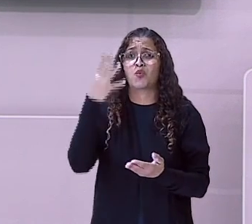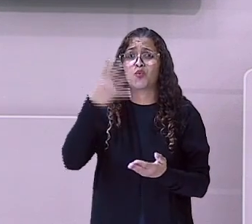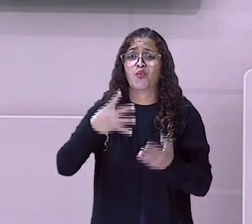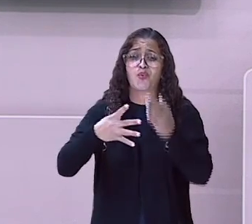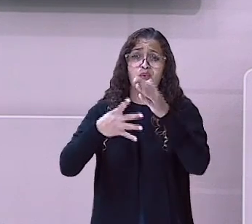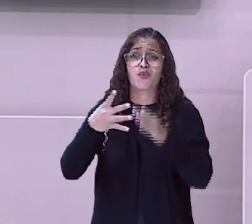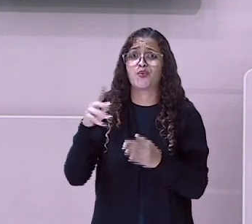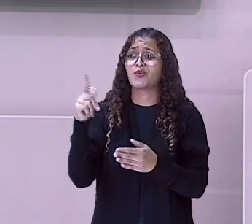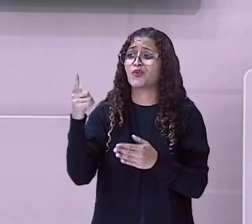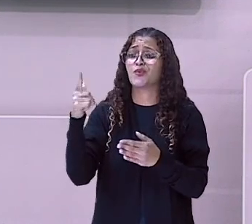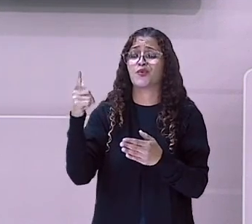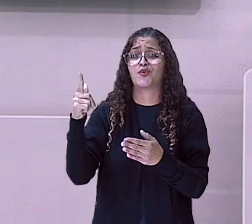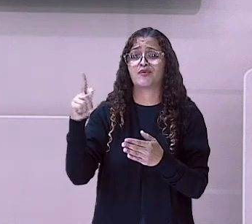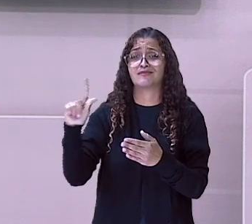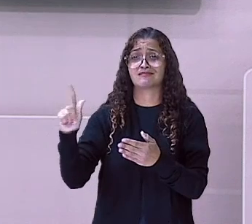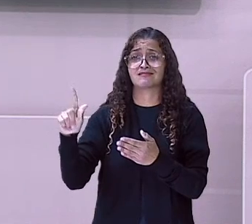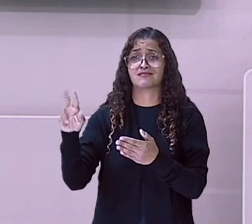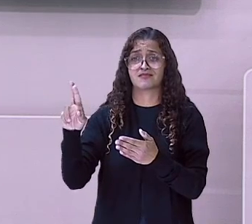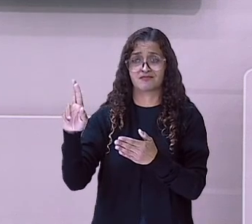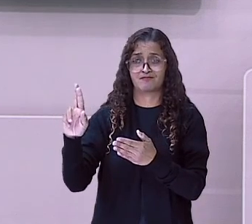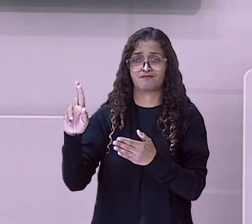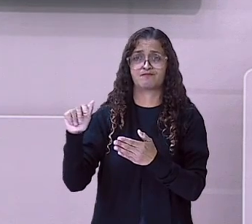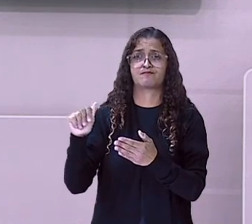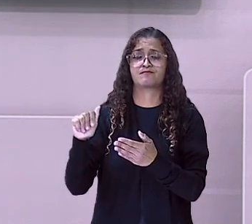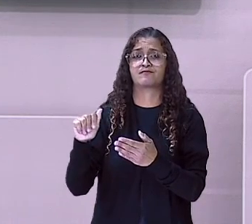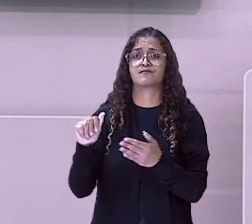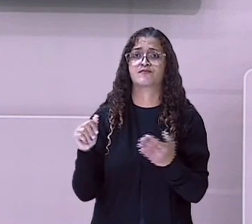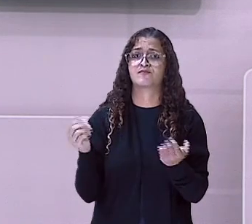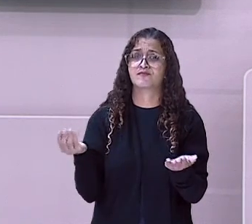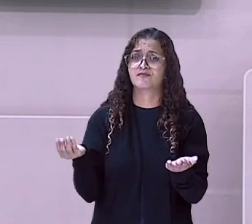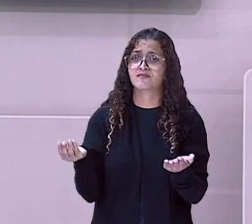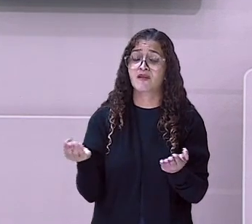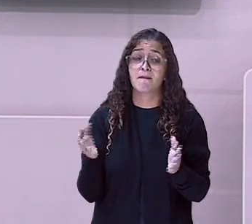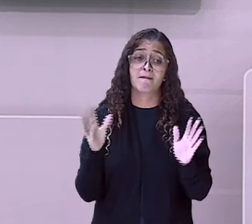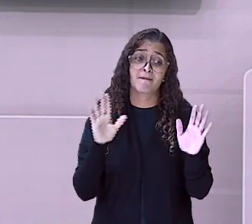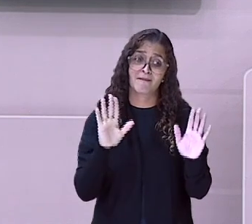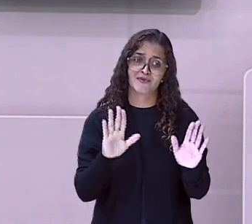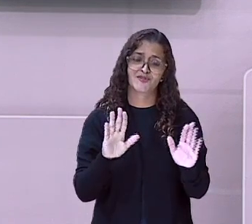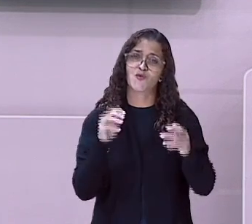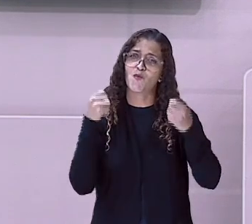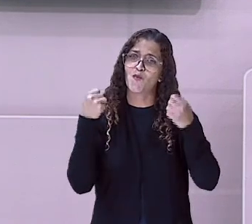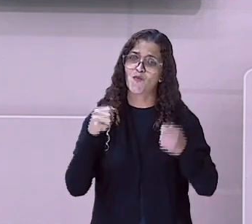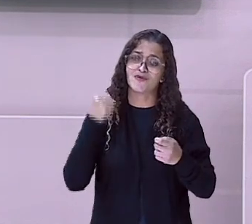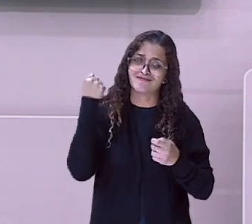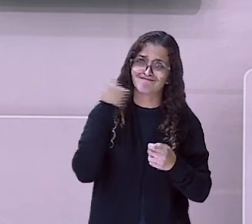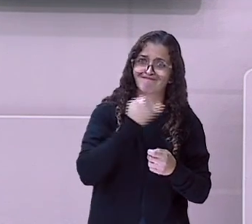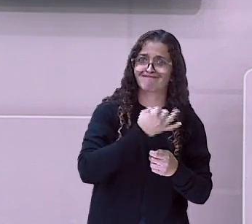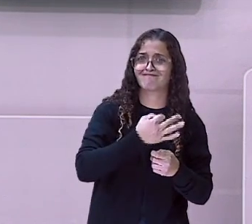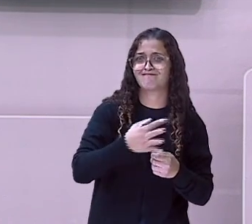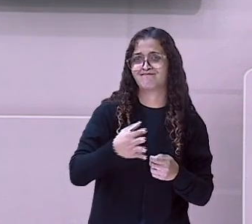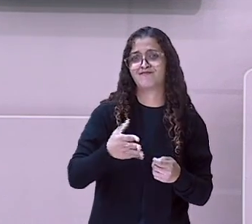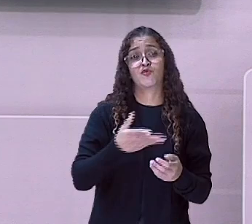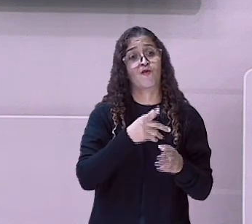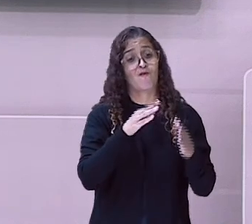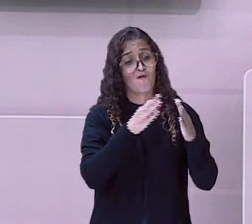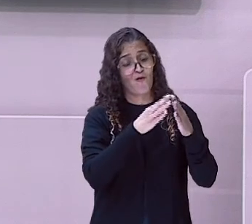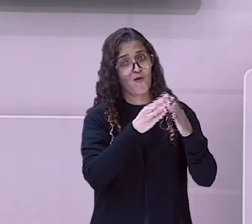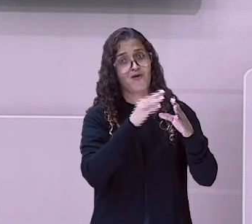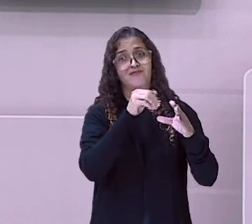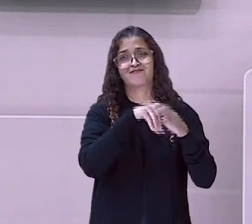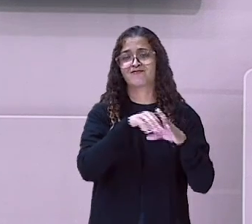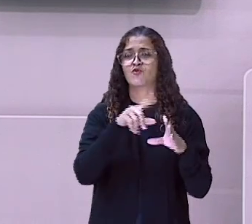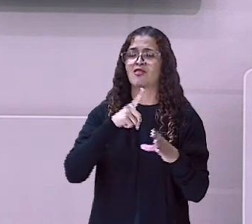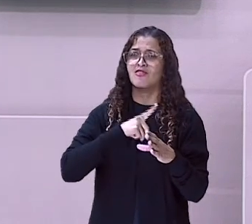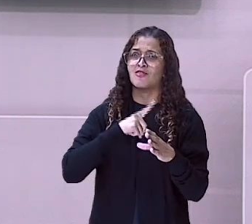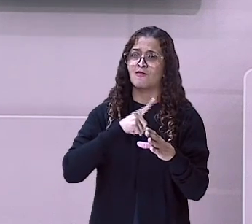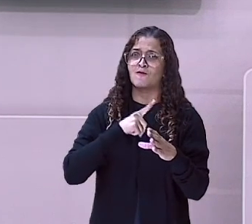em gramas na minha casa. Não tem problema, você coloca a quantidade que você tiver, ok? E assim você vai ao encontro,